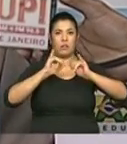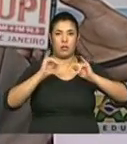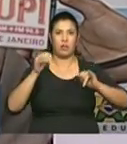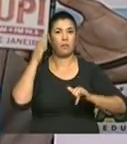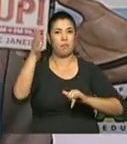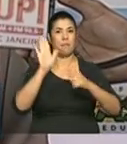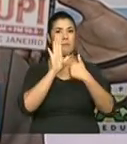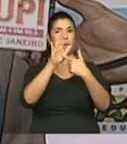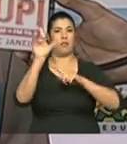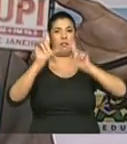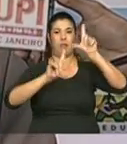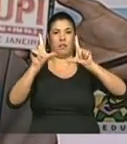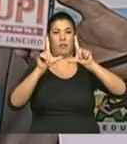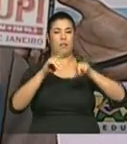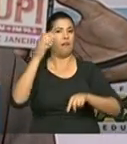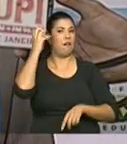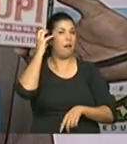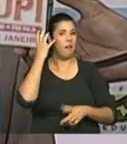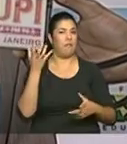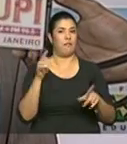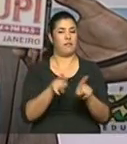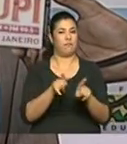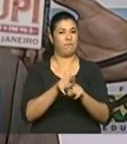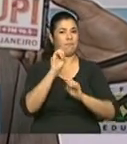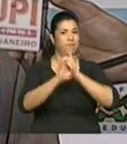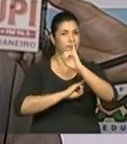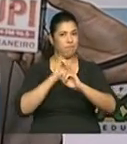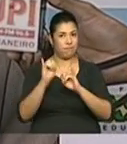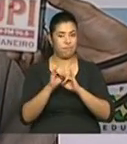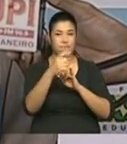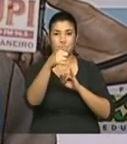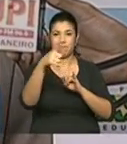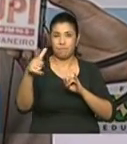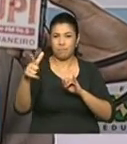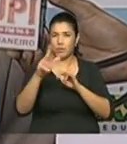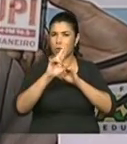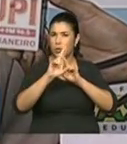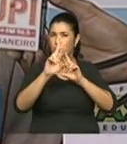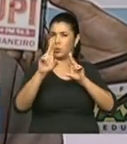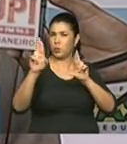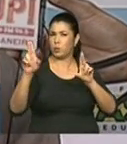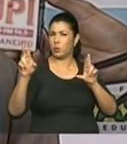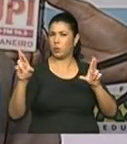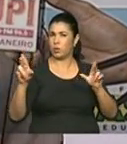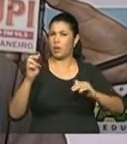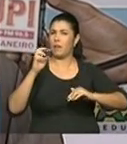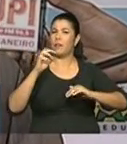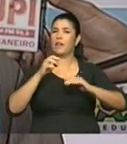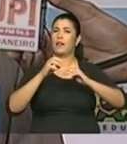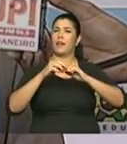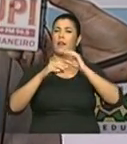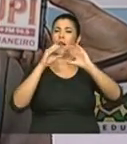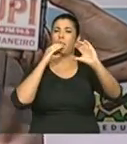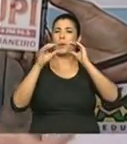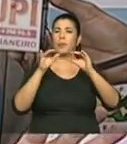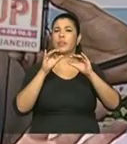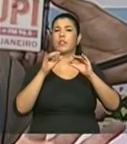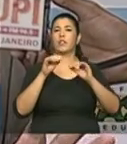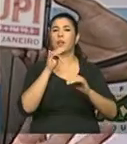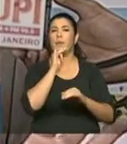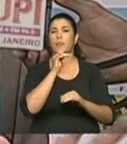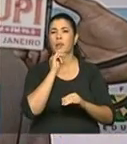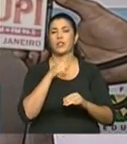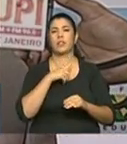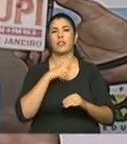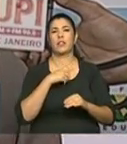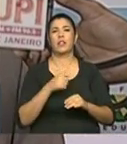a televisão, que vai para o rádio, mas uma campanha que também vai com vários outros meios de comunicação, desde a cesta